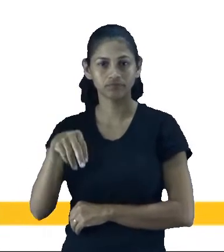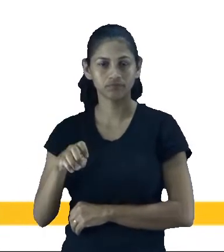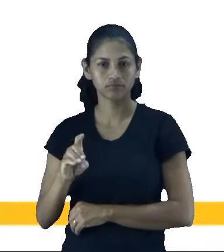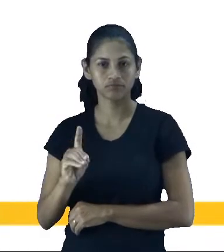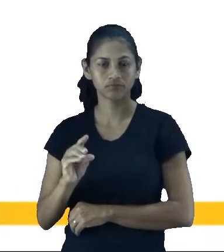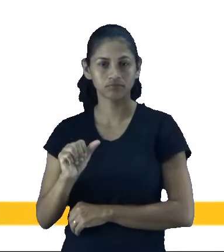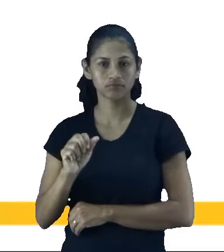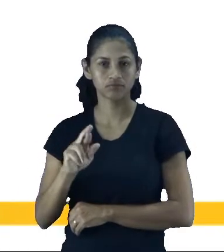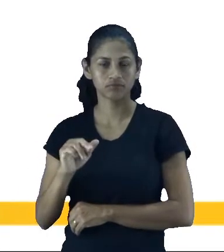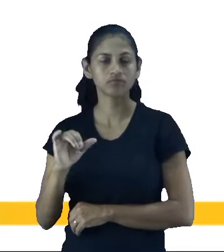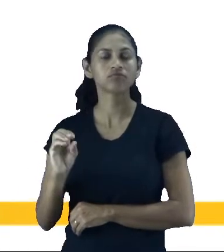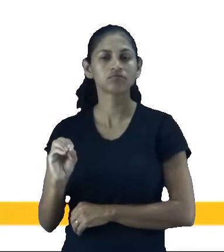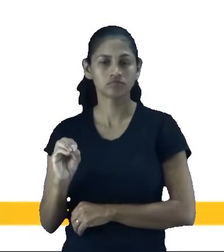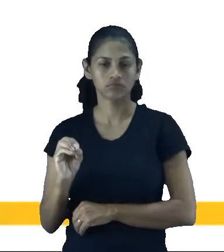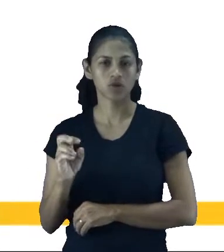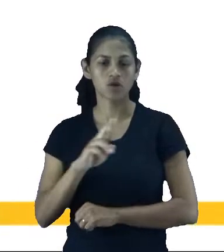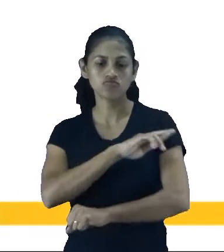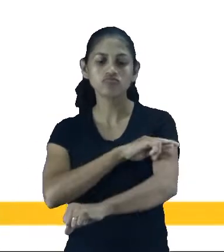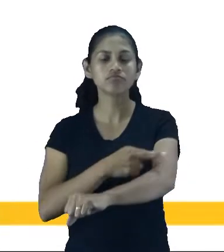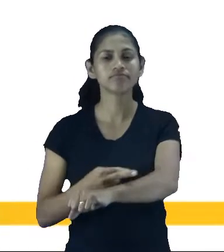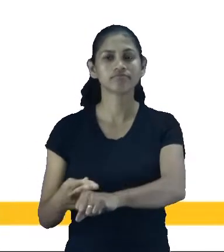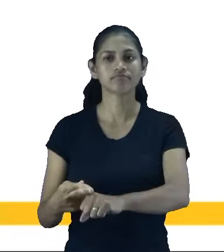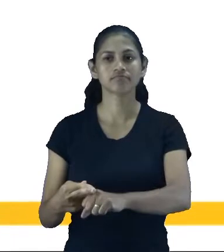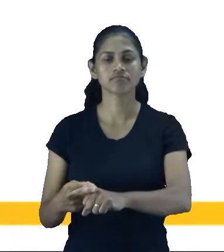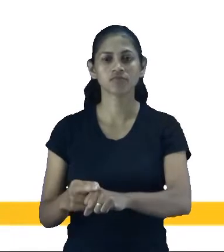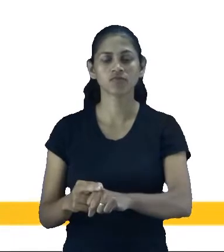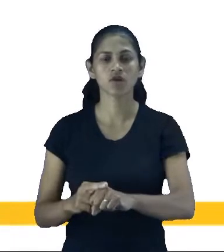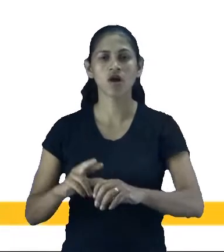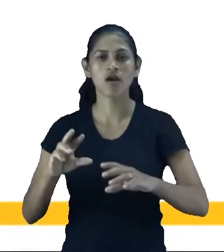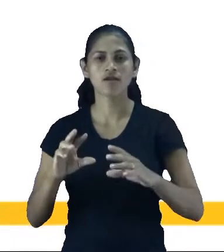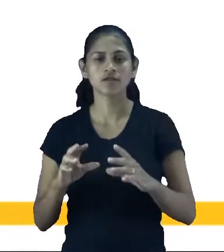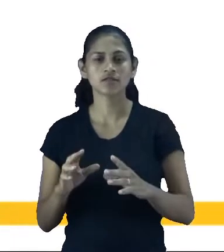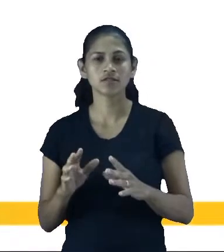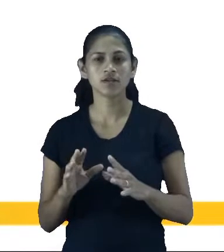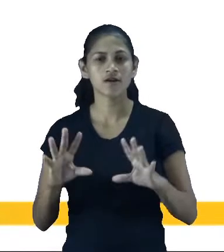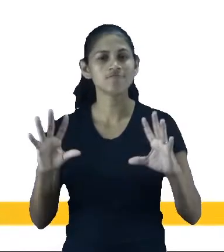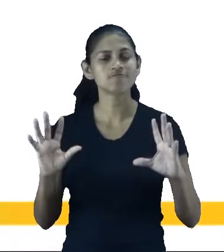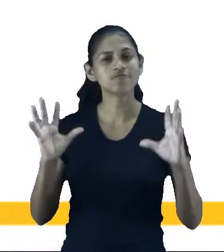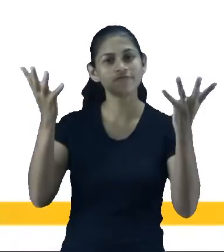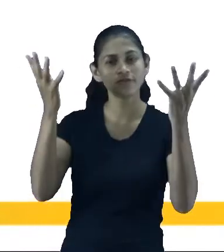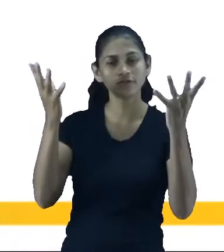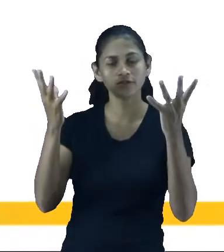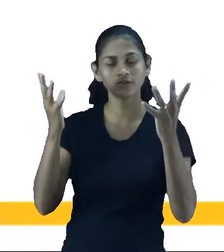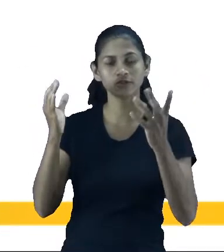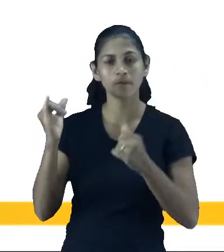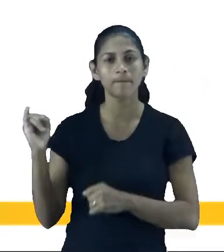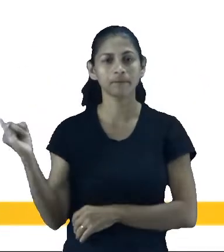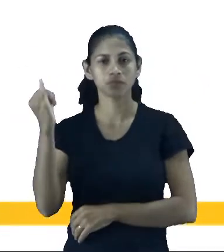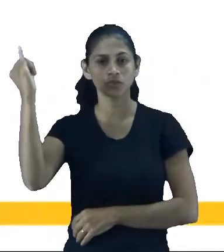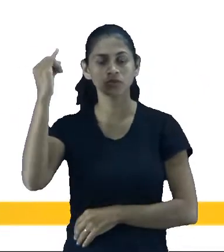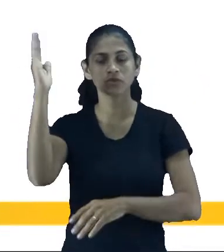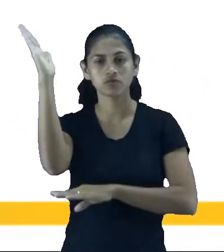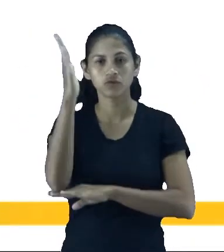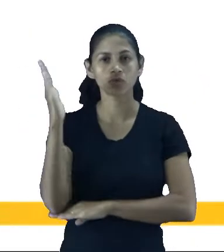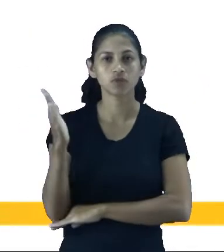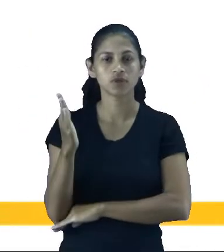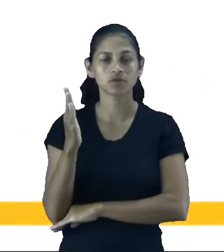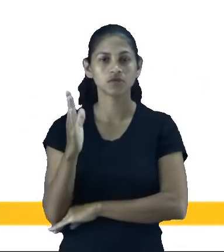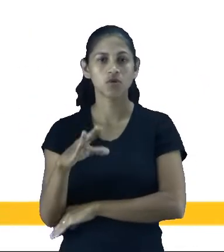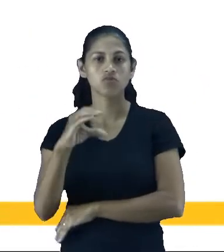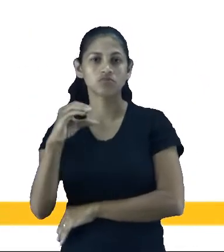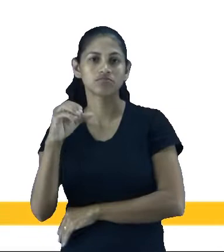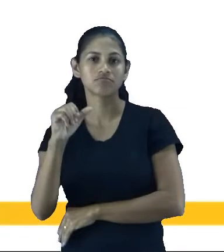duas festas mais importantes do Brasil, o Carnaval e a Festa Junina, foram introduzidas pelos